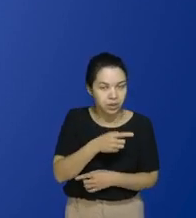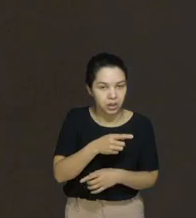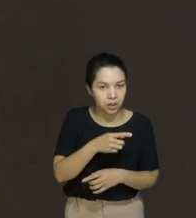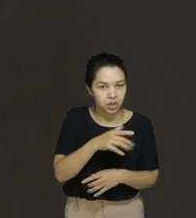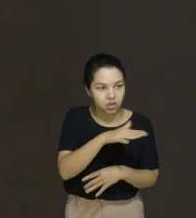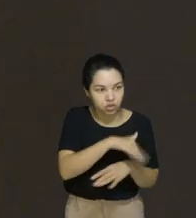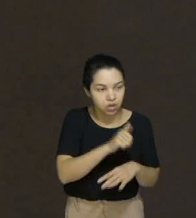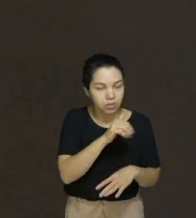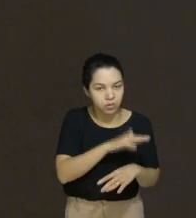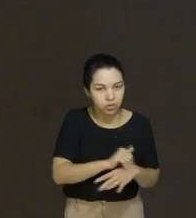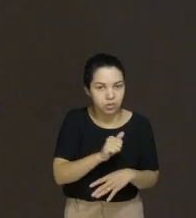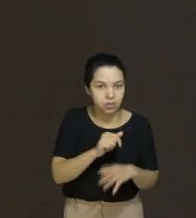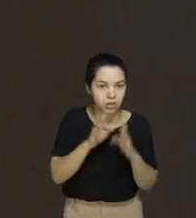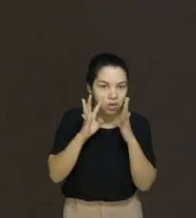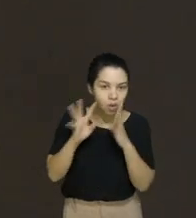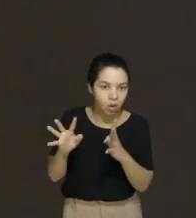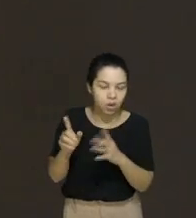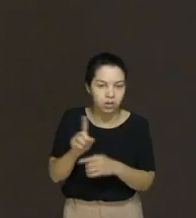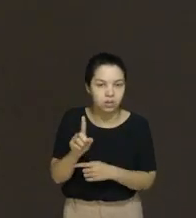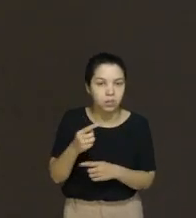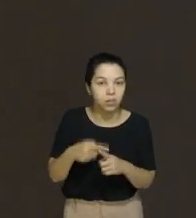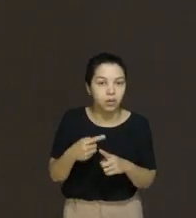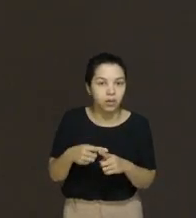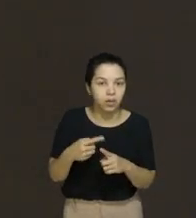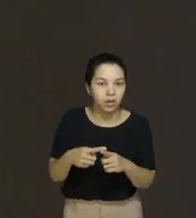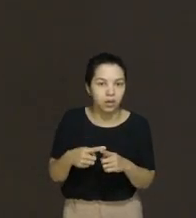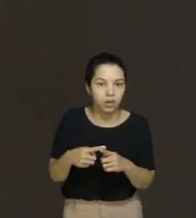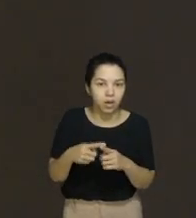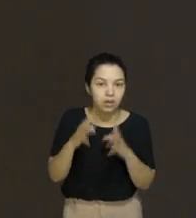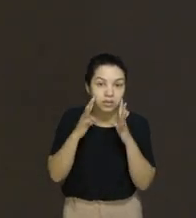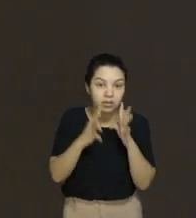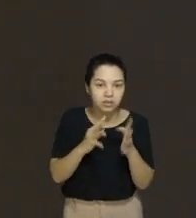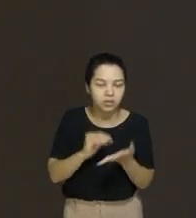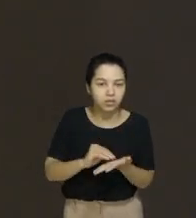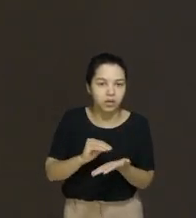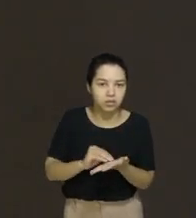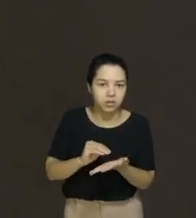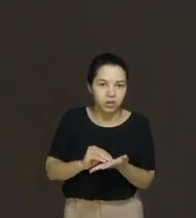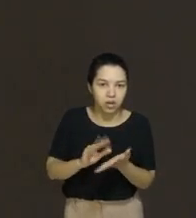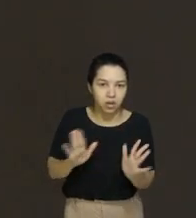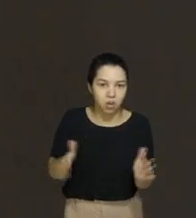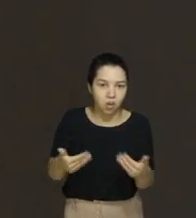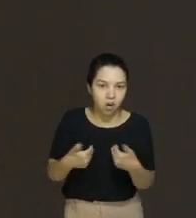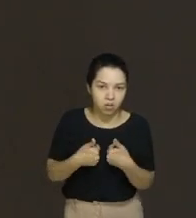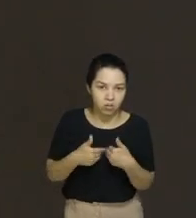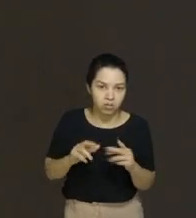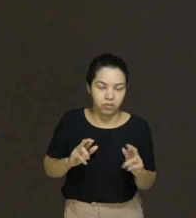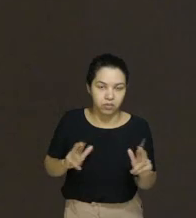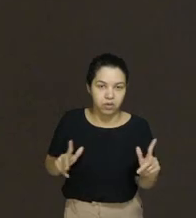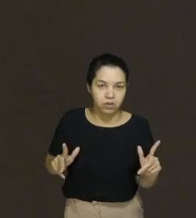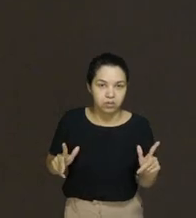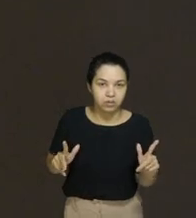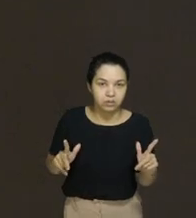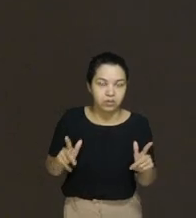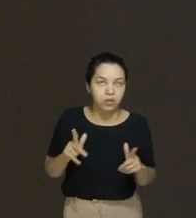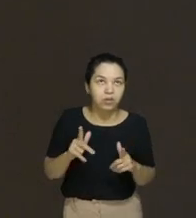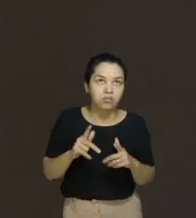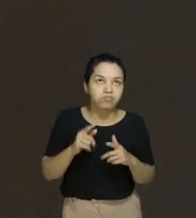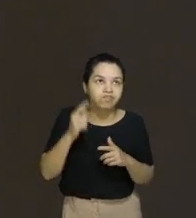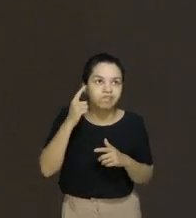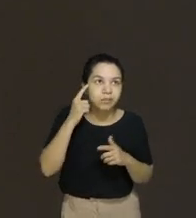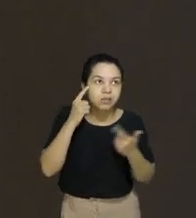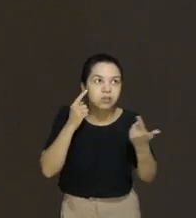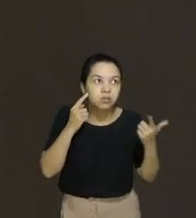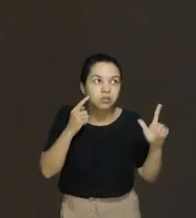olha por desatenção, né? É diferente do olhar do autista. Ele não está desligado em outra coisa, pensando em outra coisa,